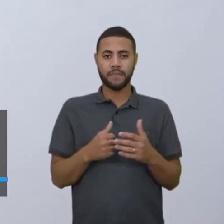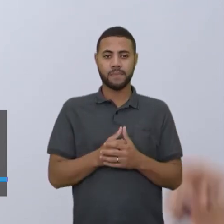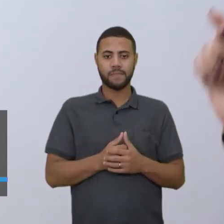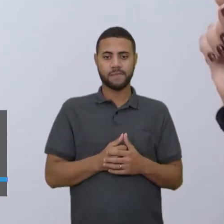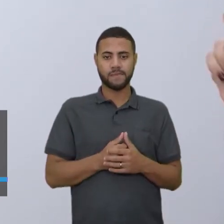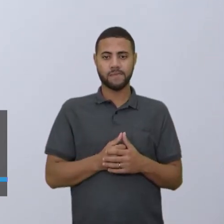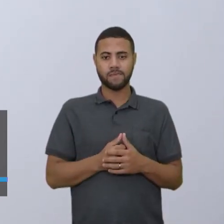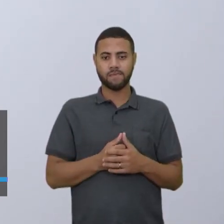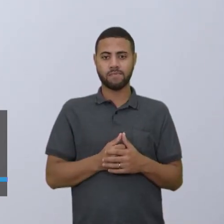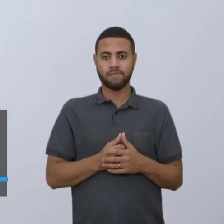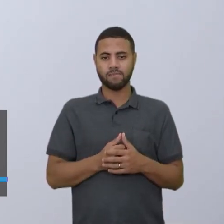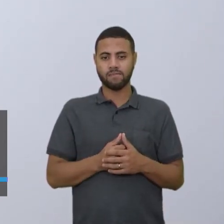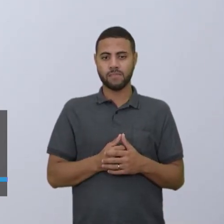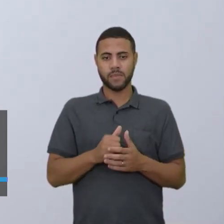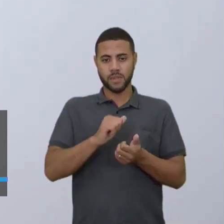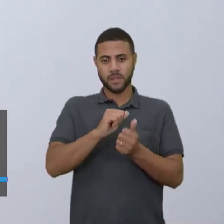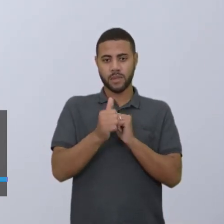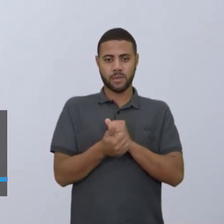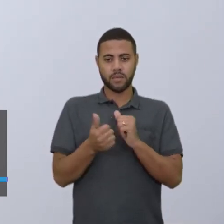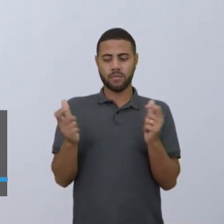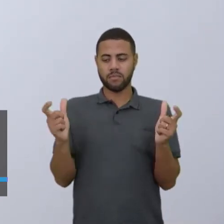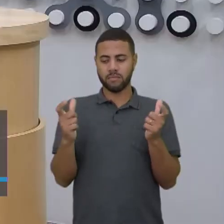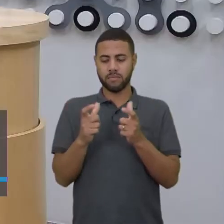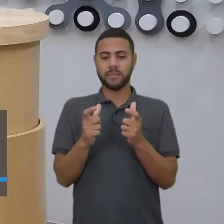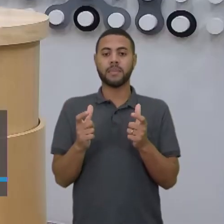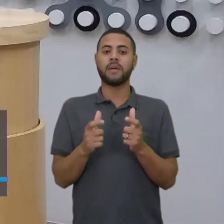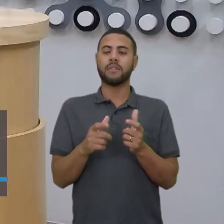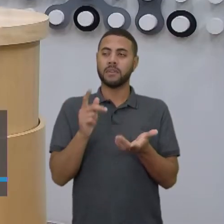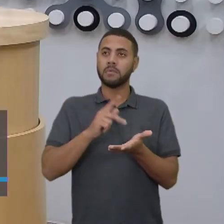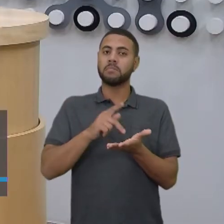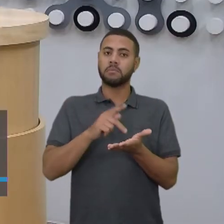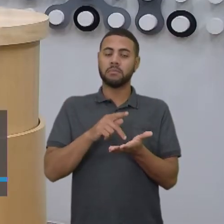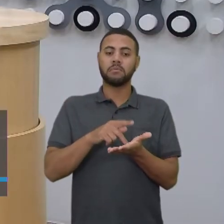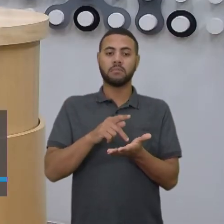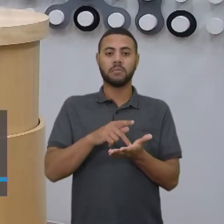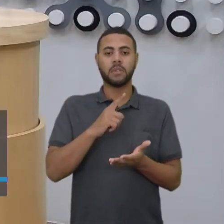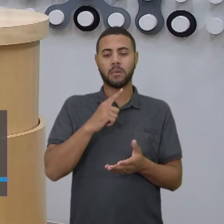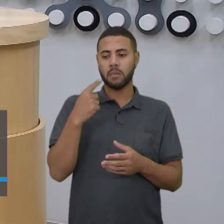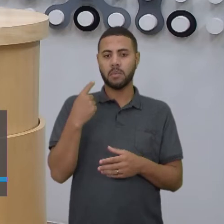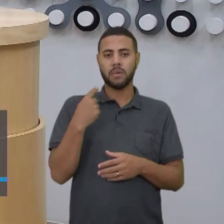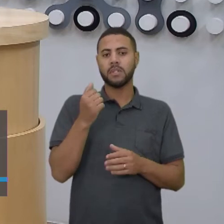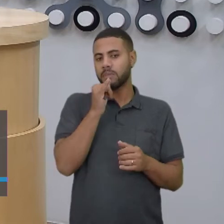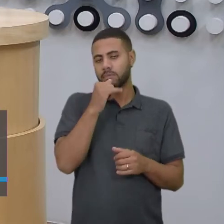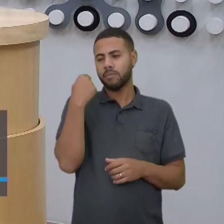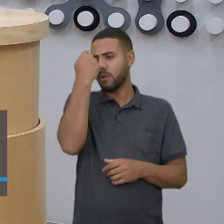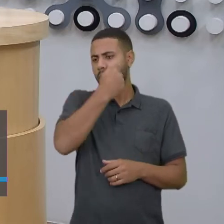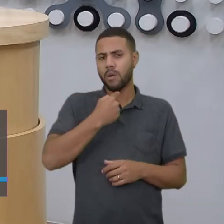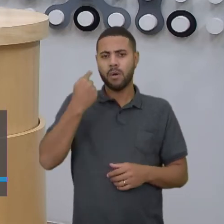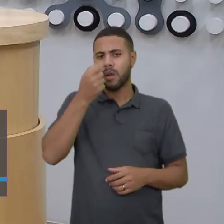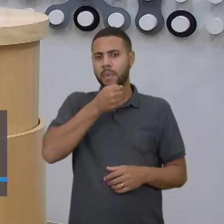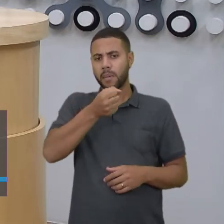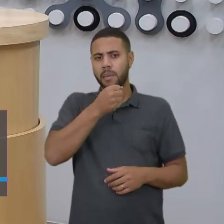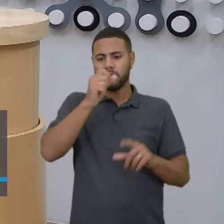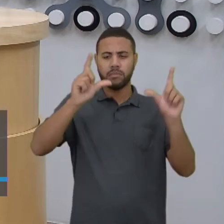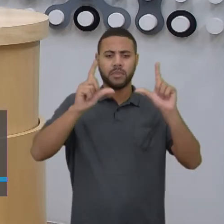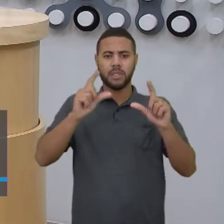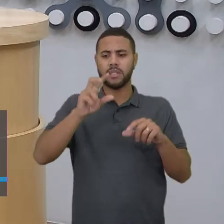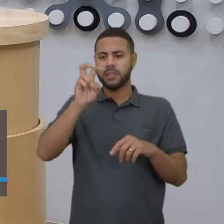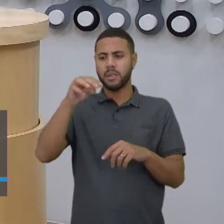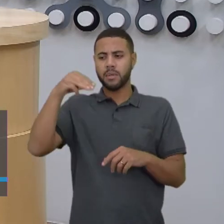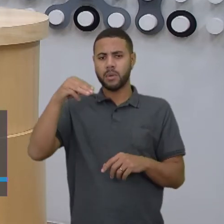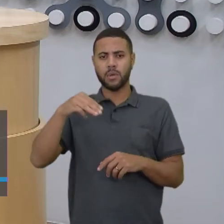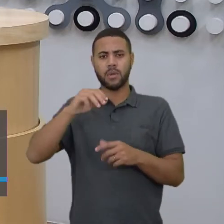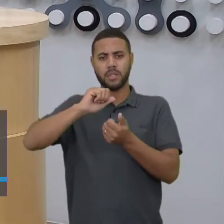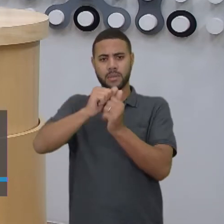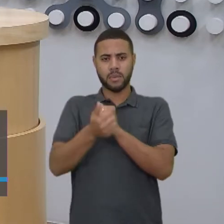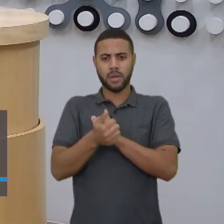espaço do esporte fica limitado. O esporte é pequeno. Aí eu fico pensando assim, puxa vida, você tem lá 1 hora de jornal, e aí você tem lá 5 minutos para o esporte, ou 3, 2. E